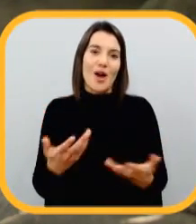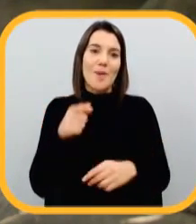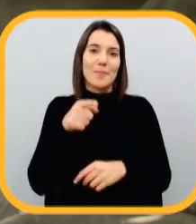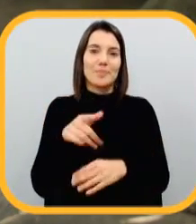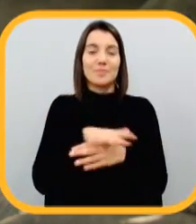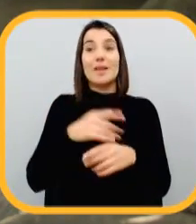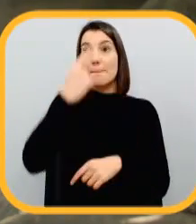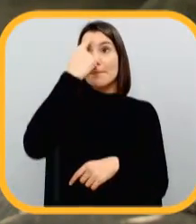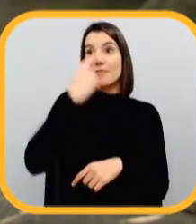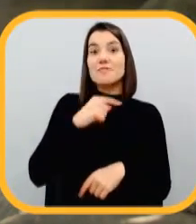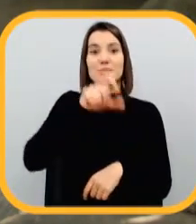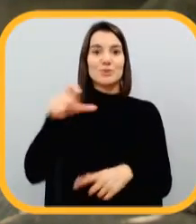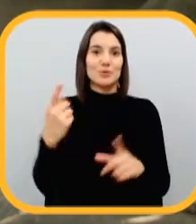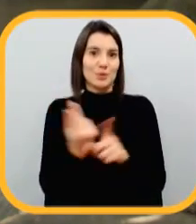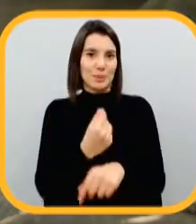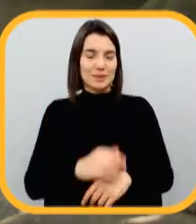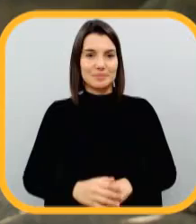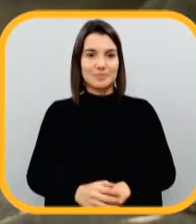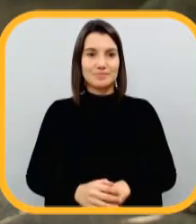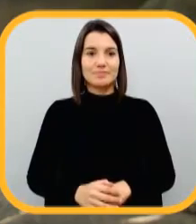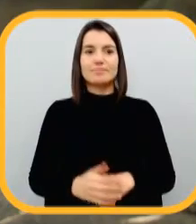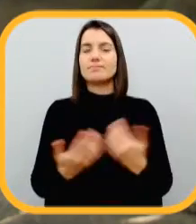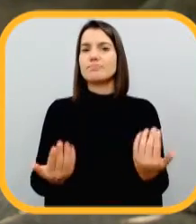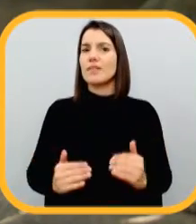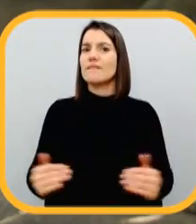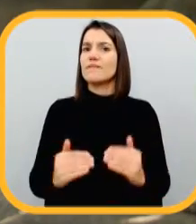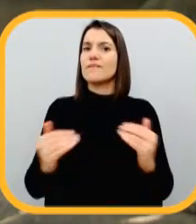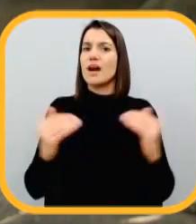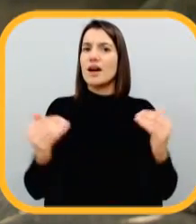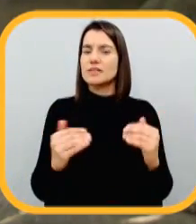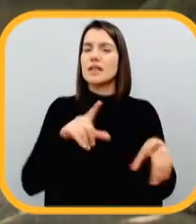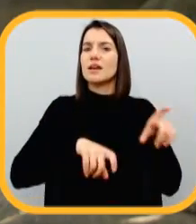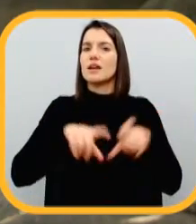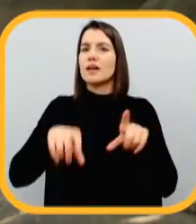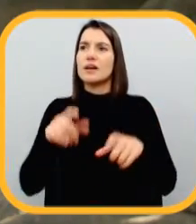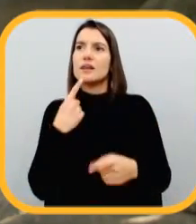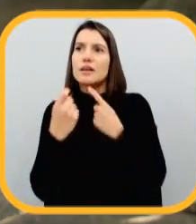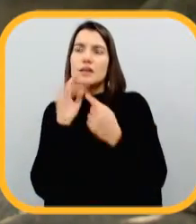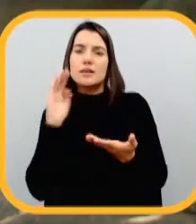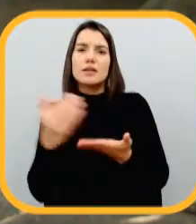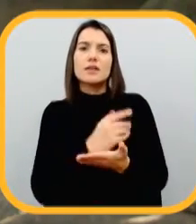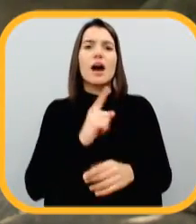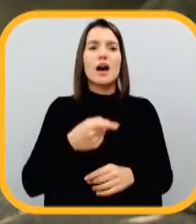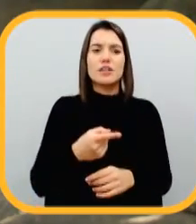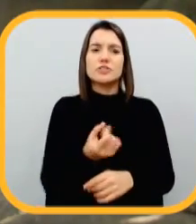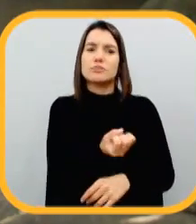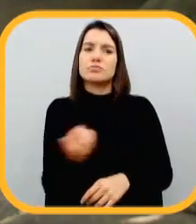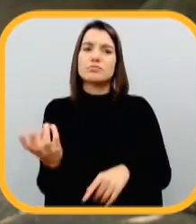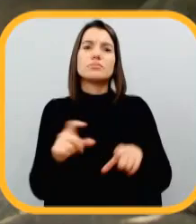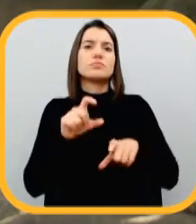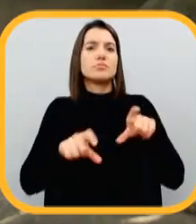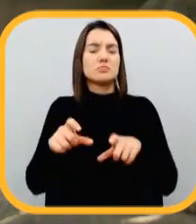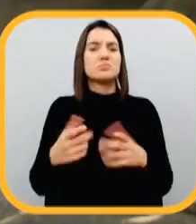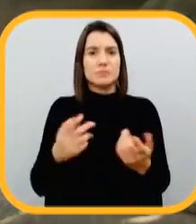destaque no delinear do perfil do consumidor. Mas que etapas constituem uma sondagem e do que depende a escolha de uma